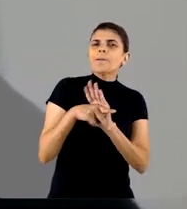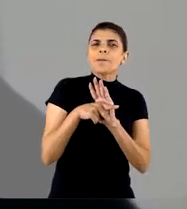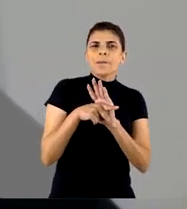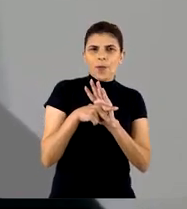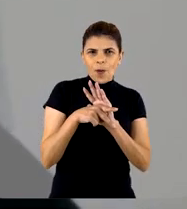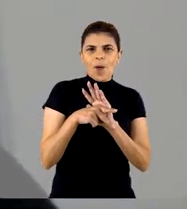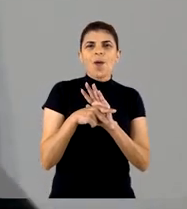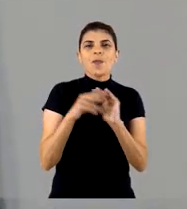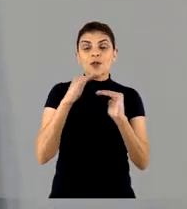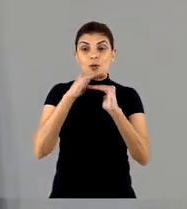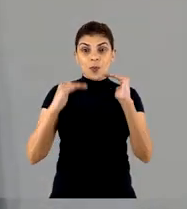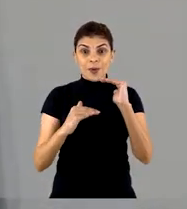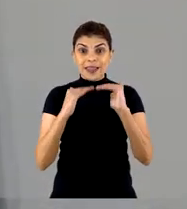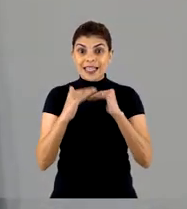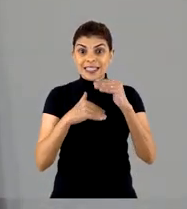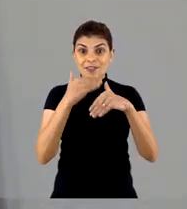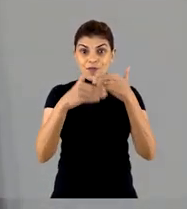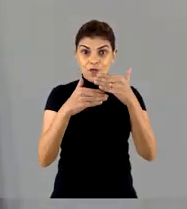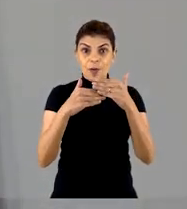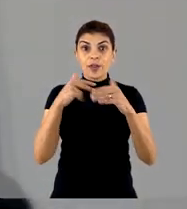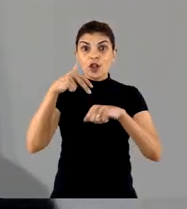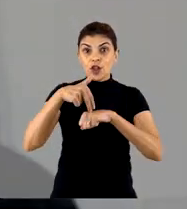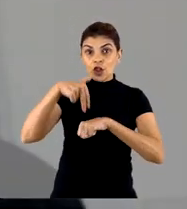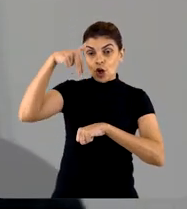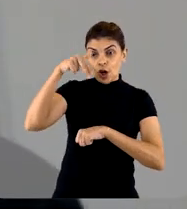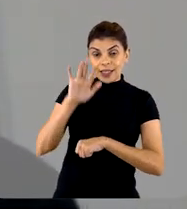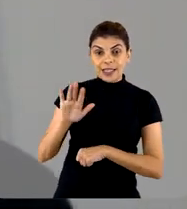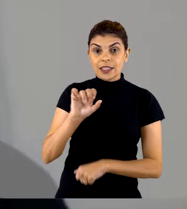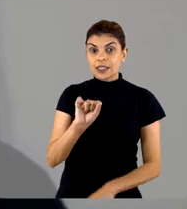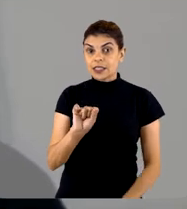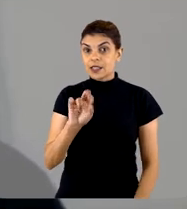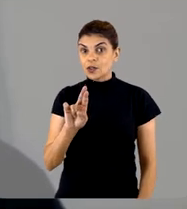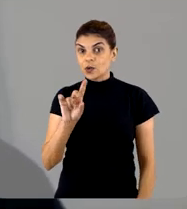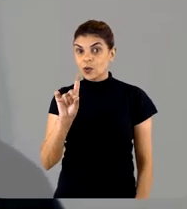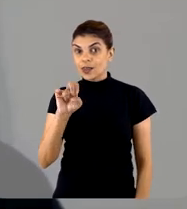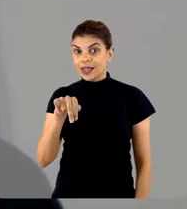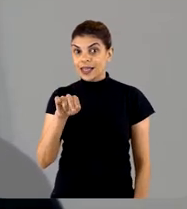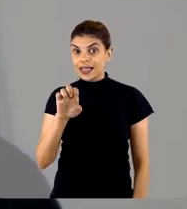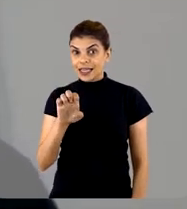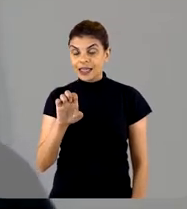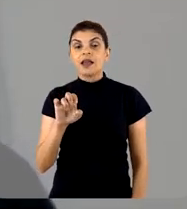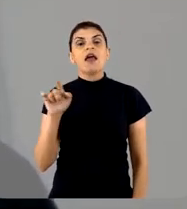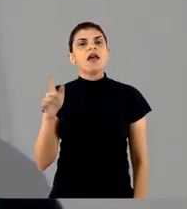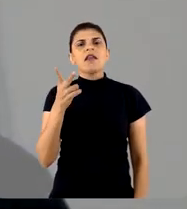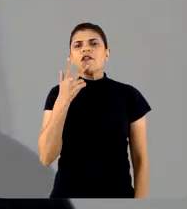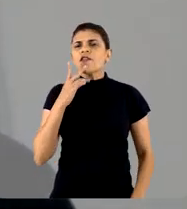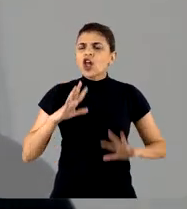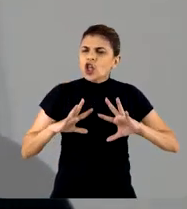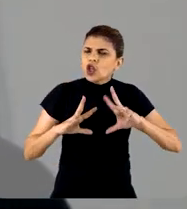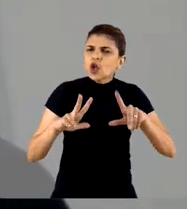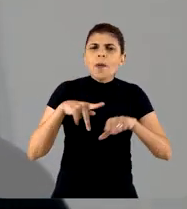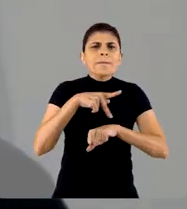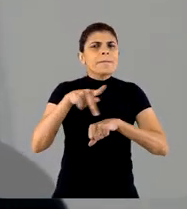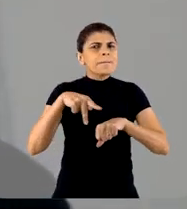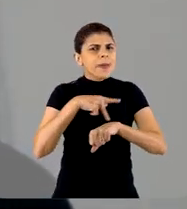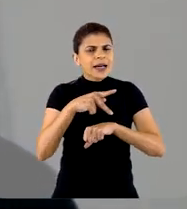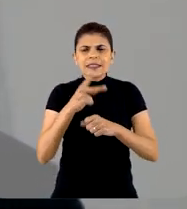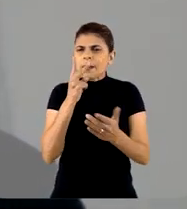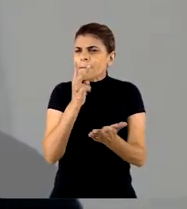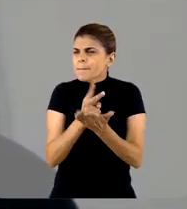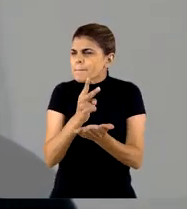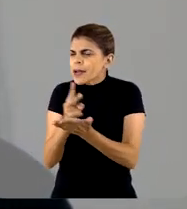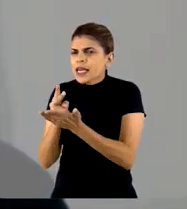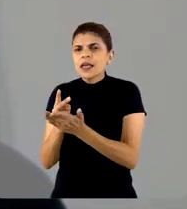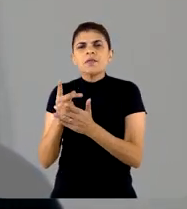da Superintendência de Desenvolvimento do Nordeste, a SUDENE, o Celso Furtado, ele coloca, né, se todos os países tiverem as